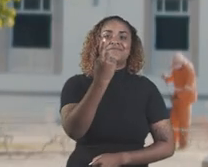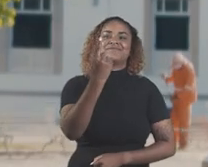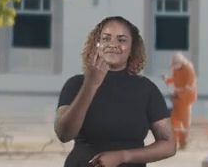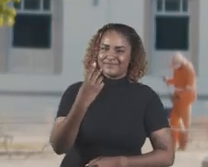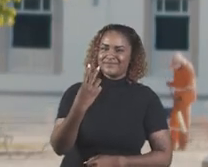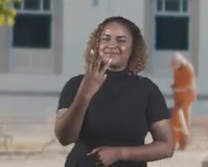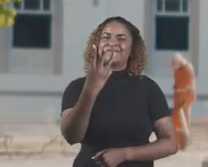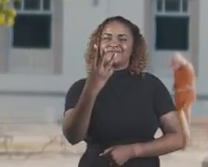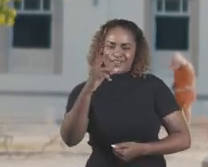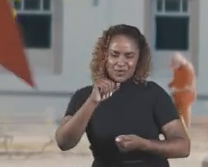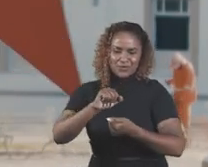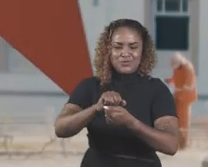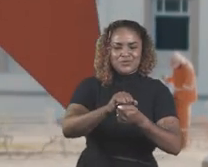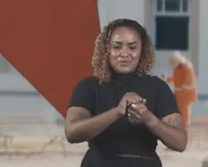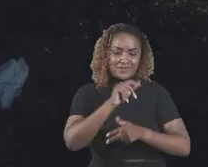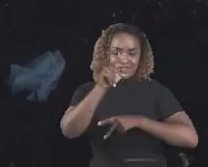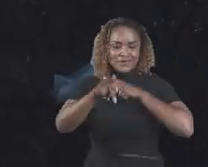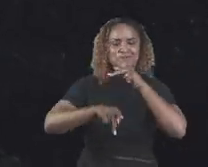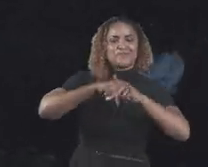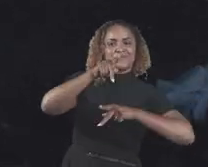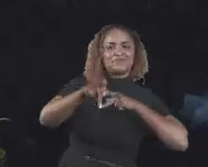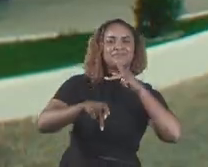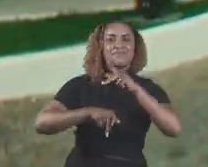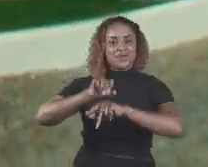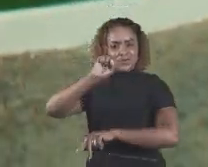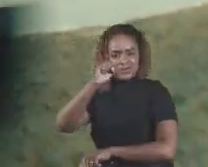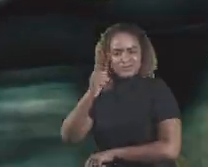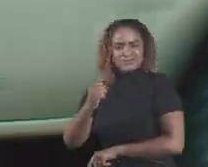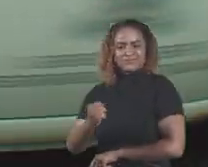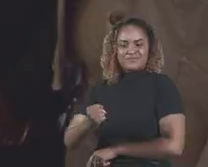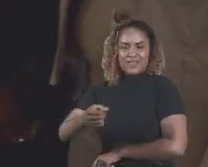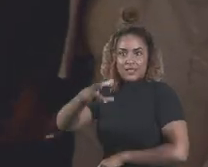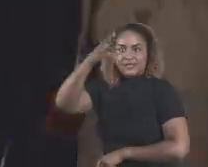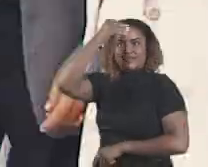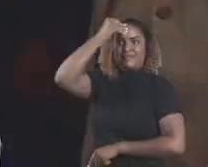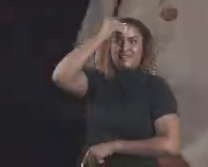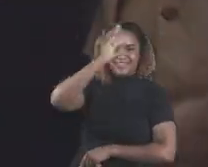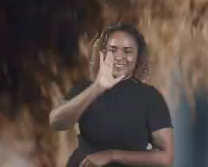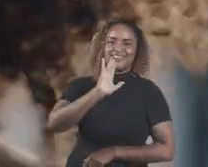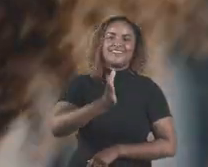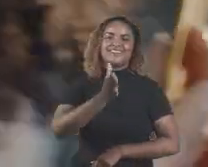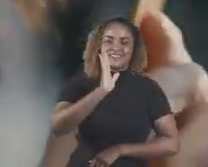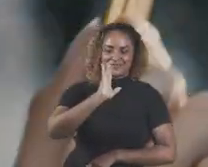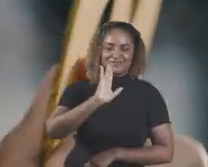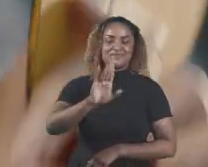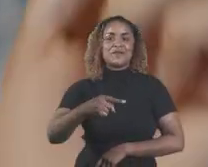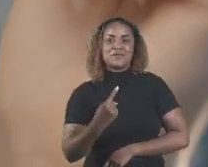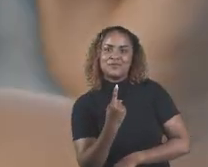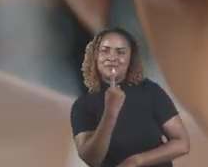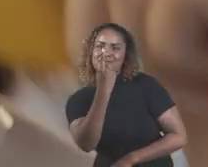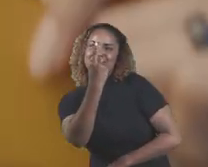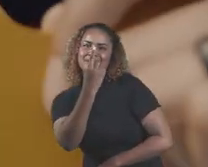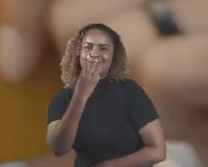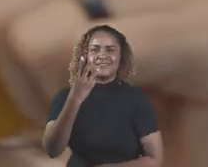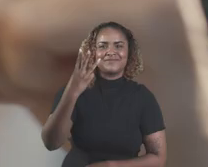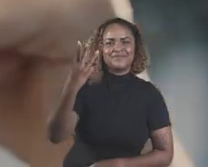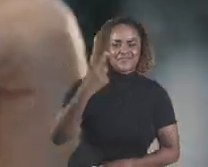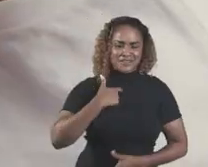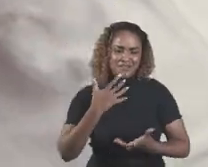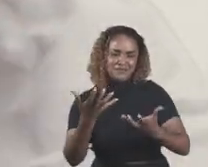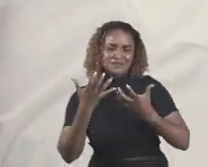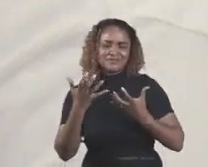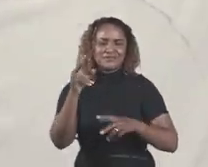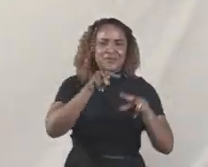um, e faz o três. Porque Sergipe nunca esquece o que esse time fez. E faz o um, e faz o